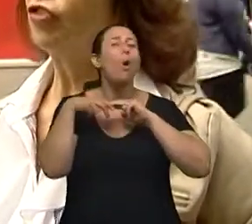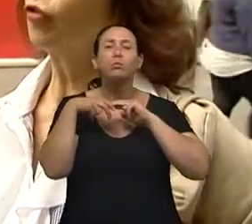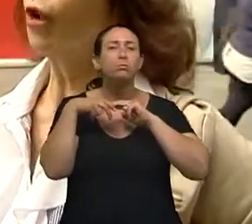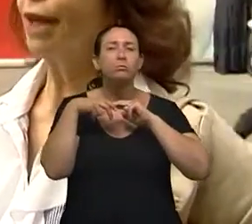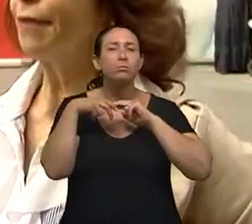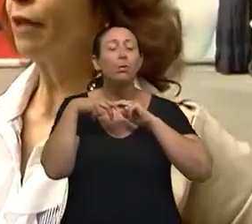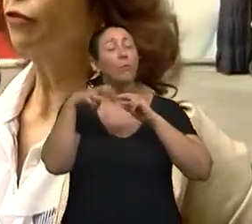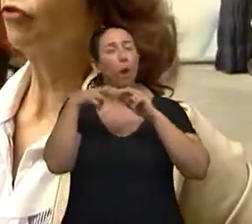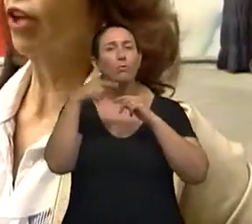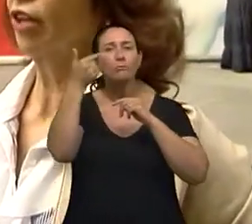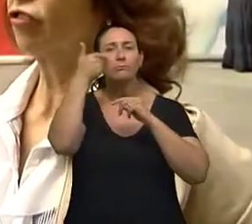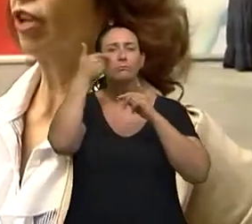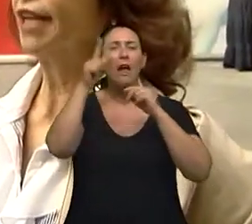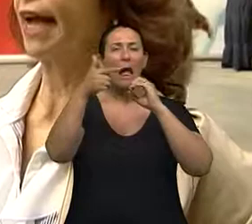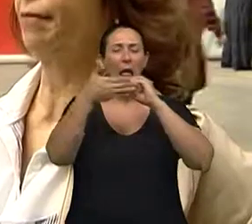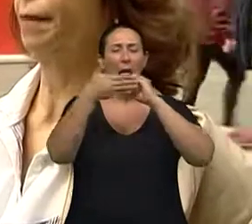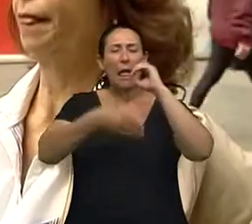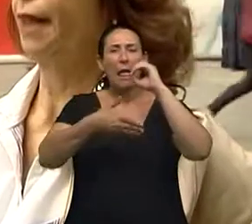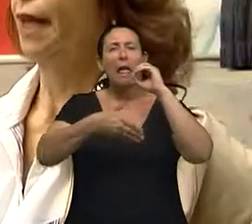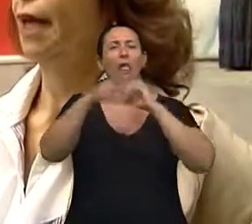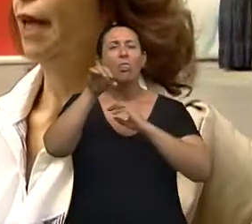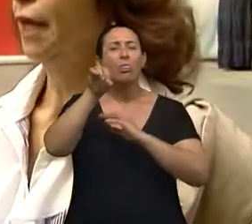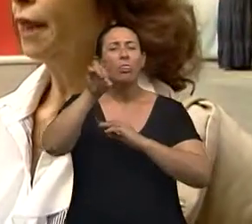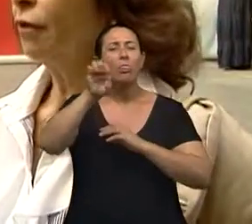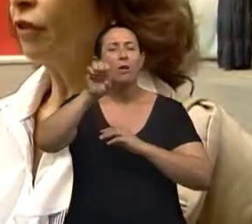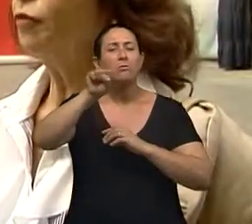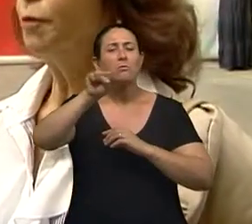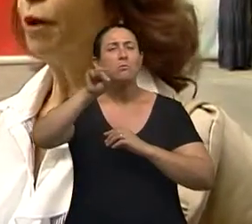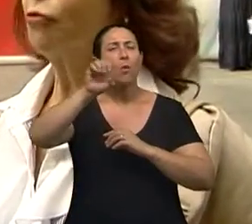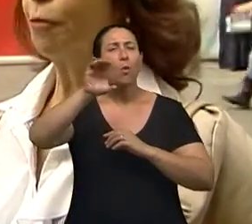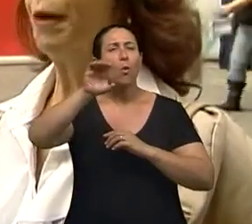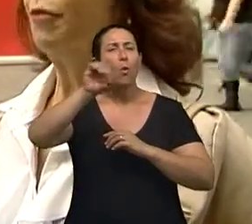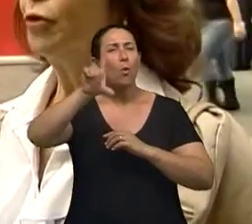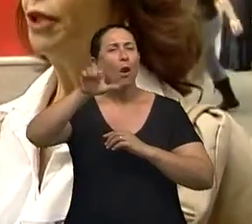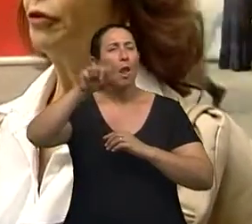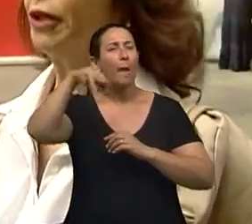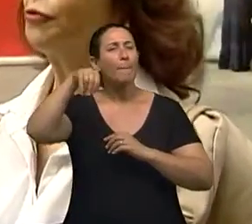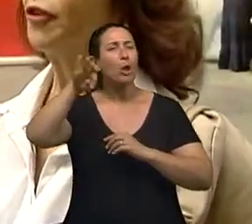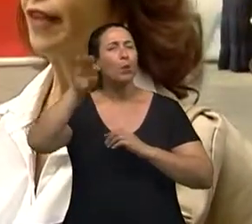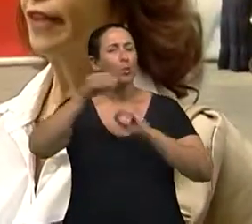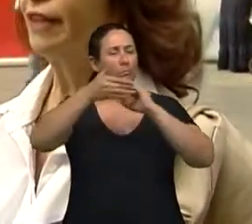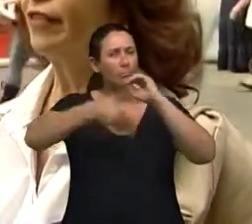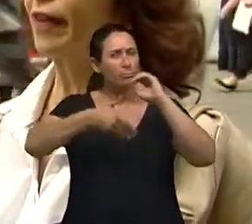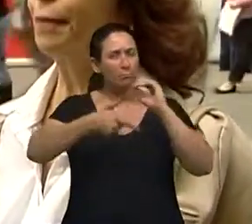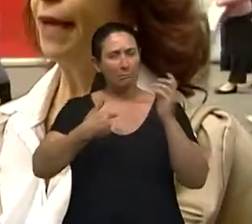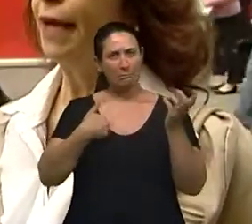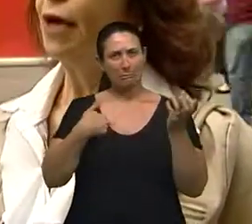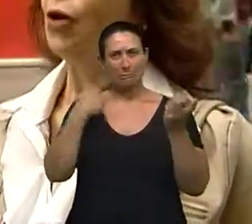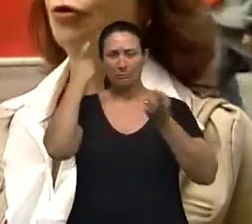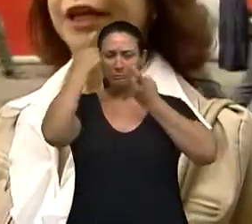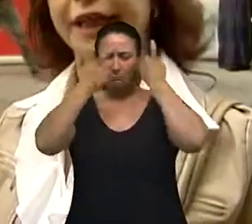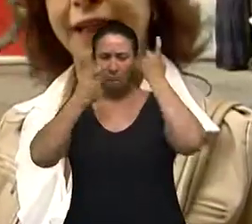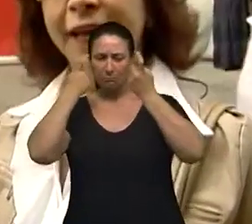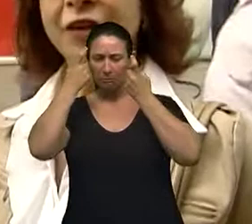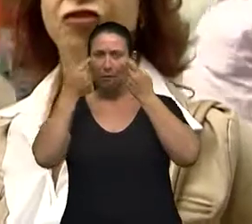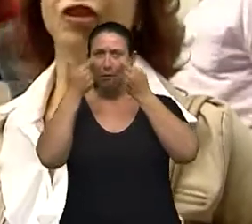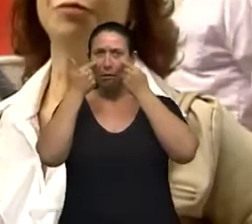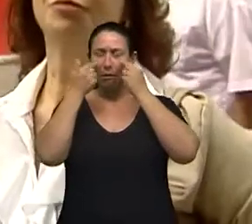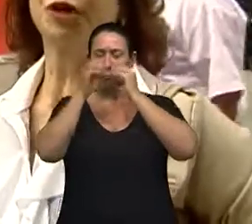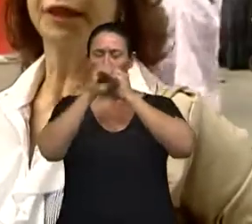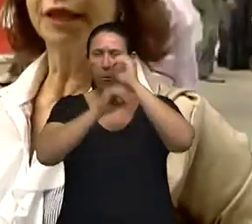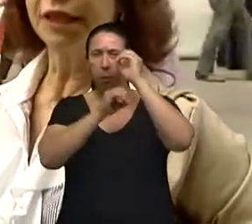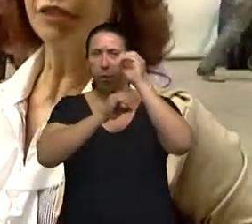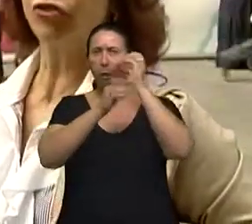de descolamento de retina. Então, isso me preocupa muito e eu gostaria de saber o que tem